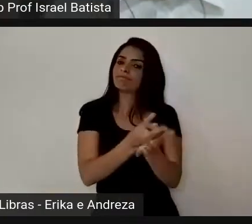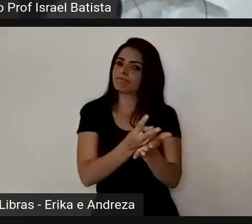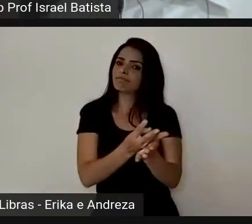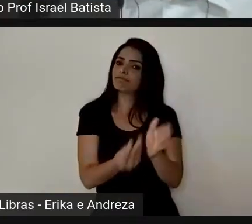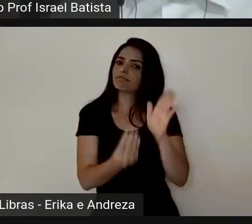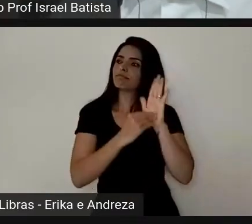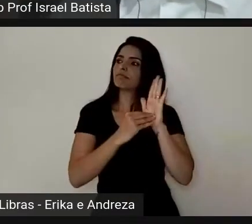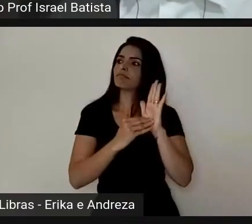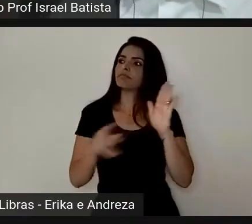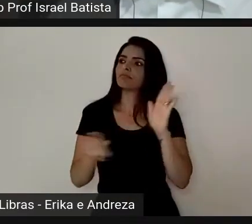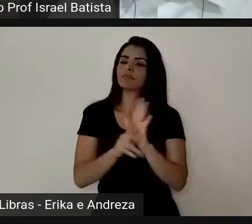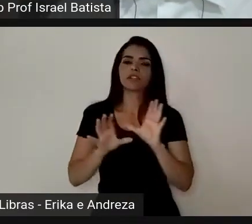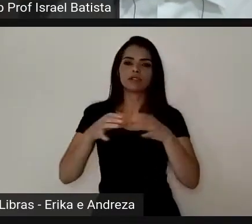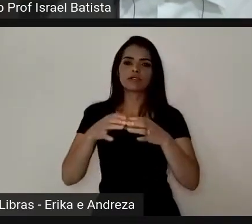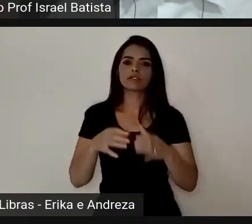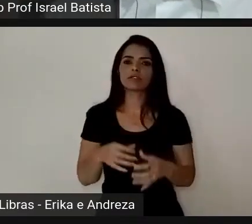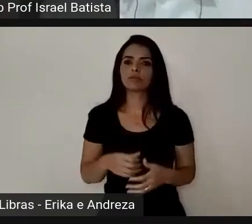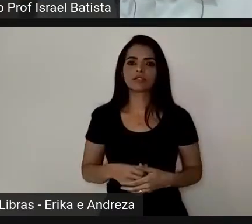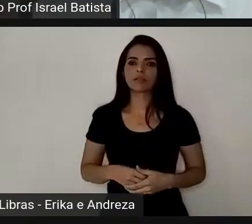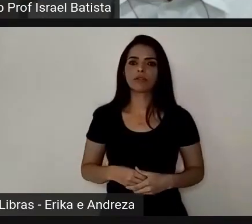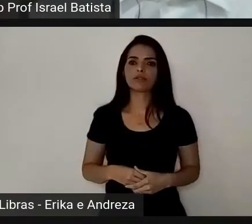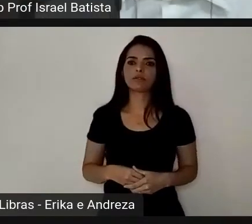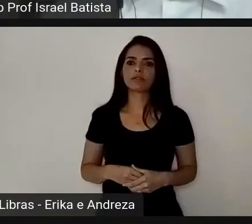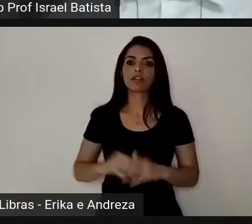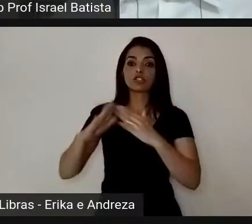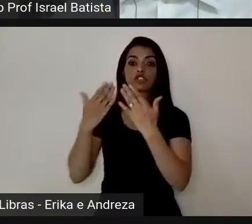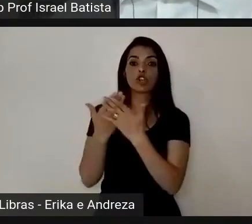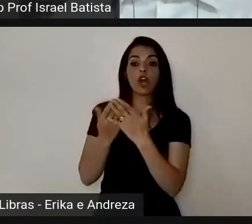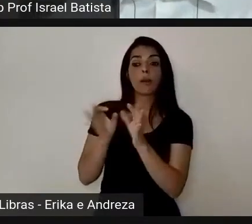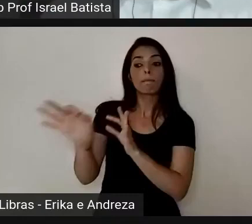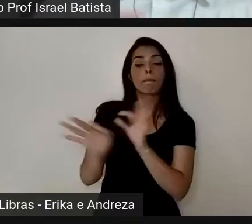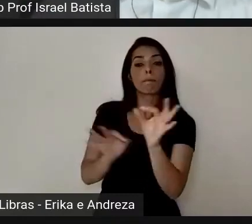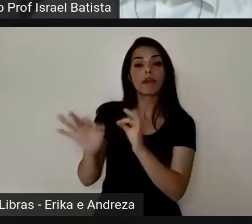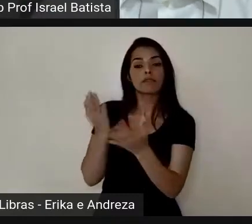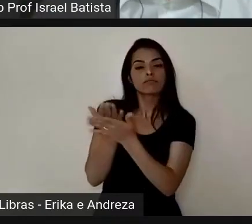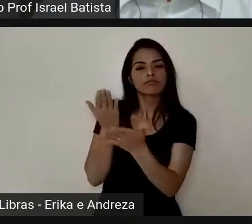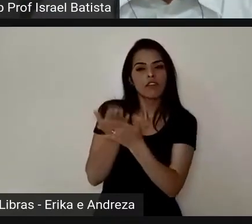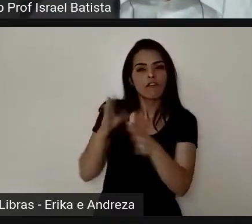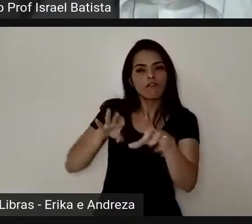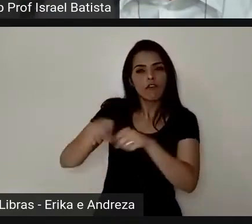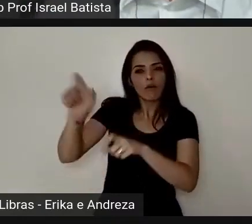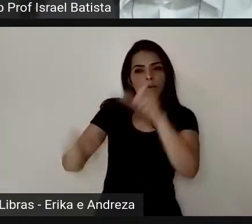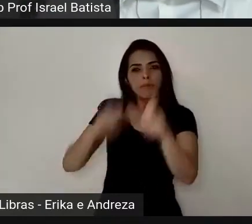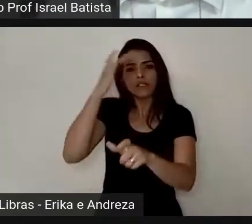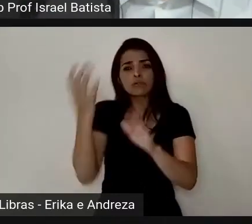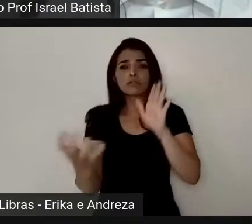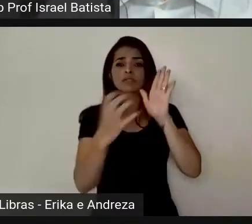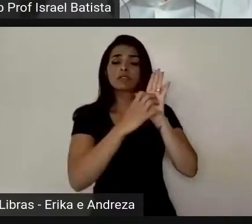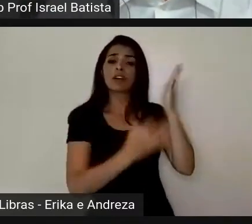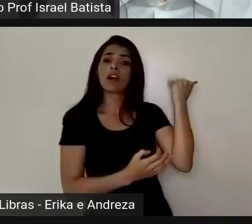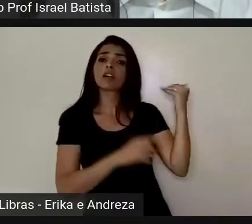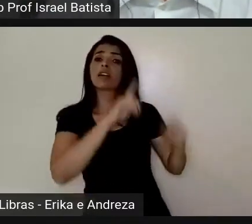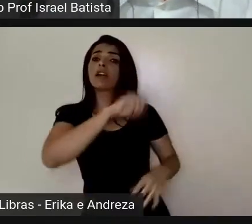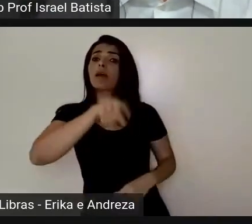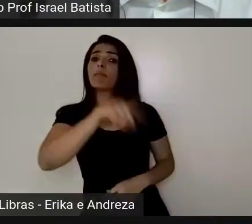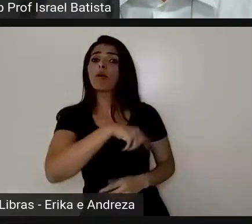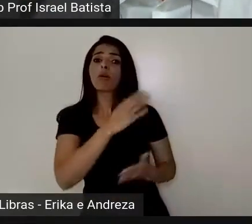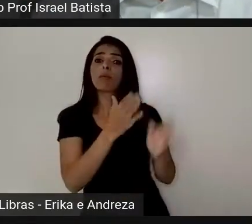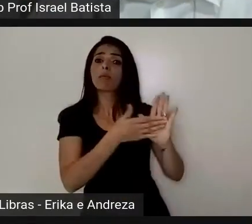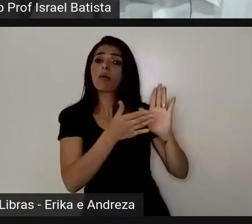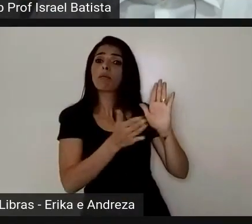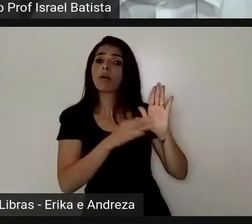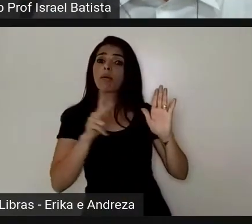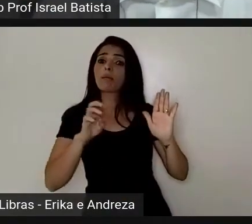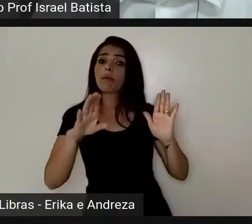das escolas de preparação de servidores públicos que foram retiradas pela proposta da PEC 32,